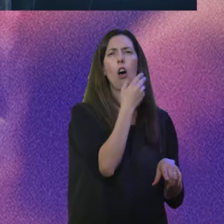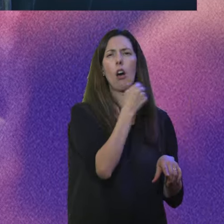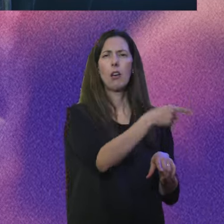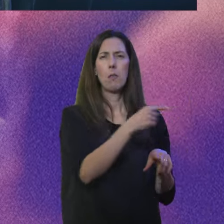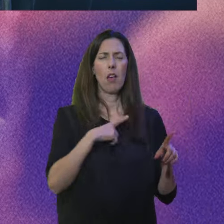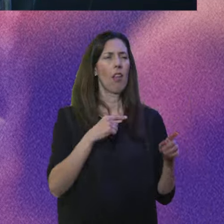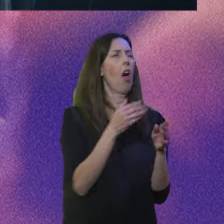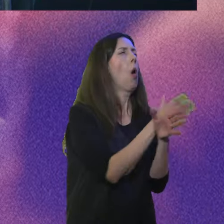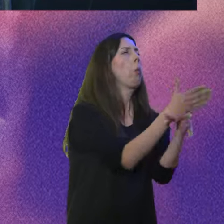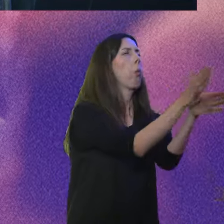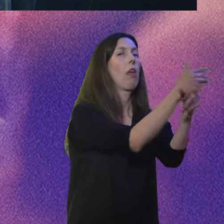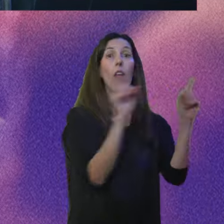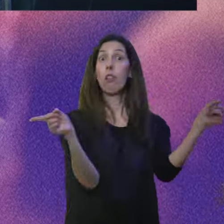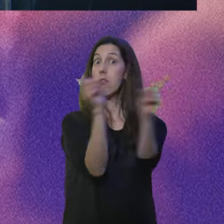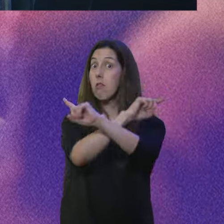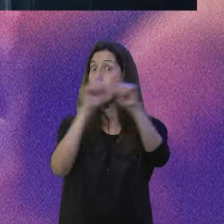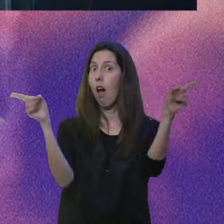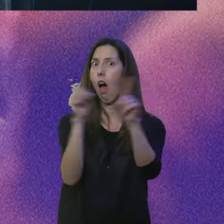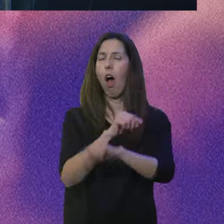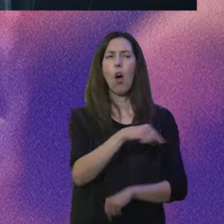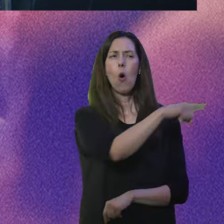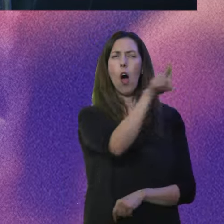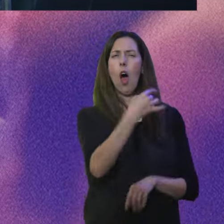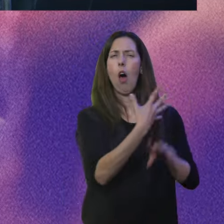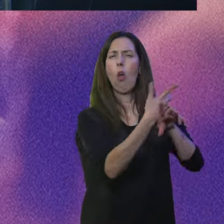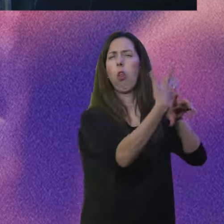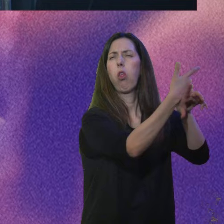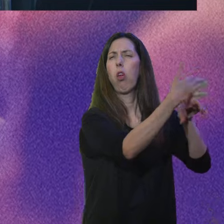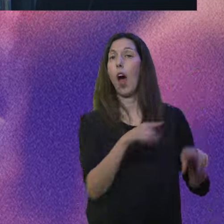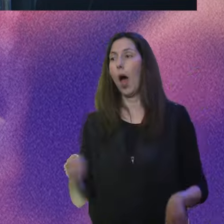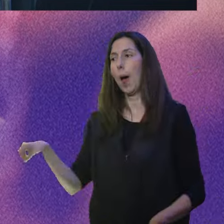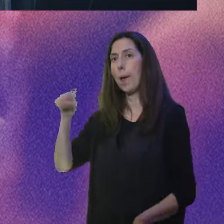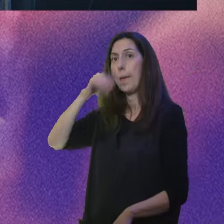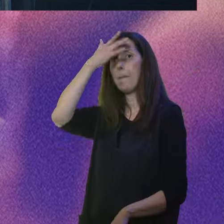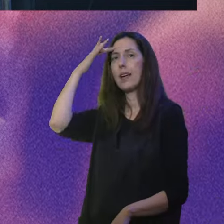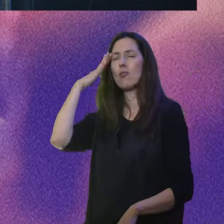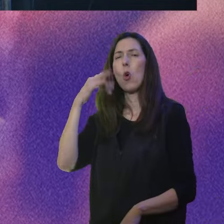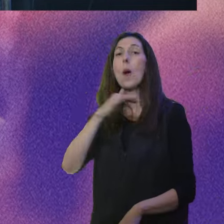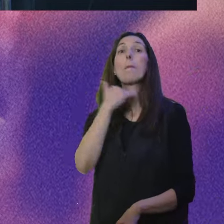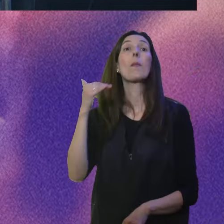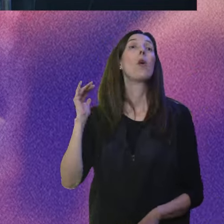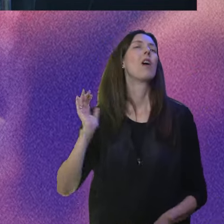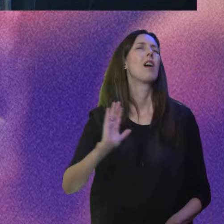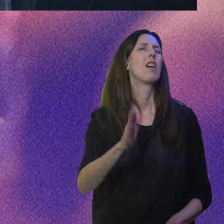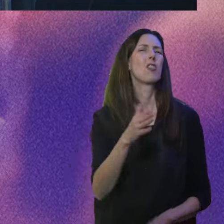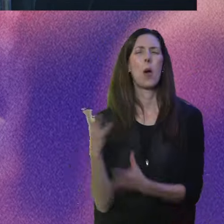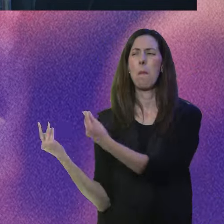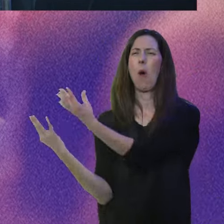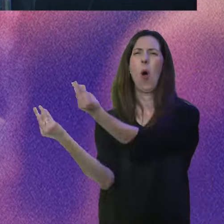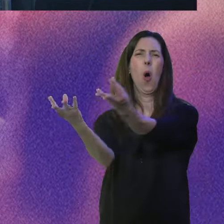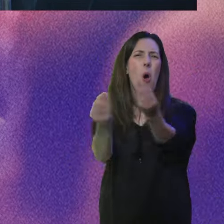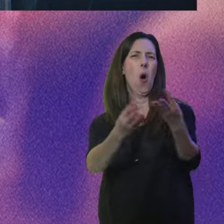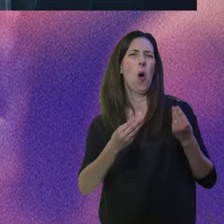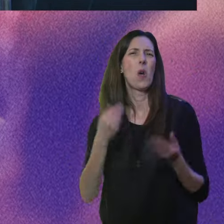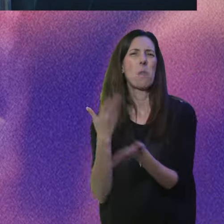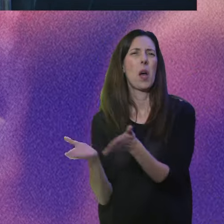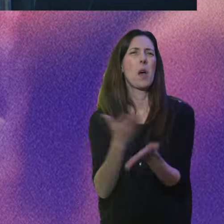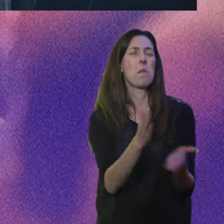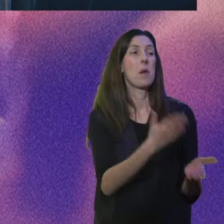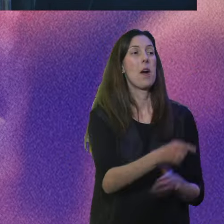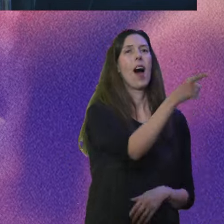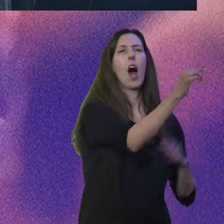tais veredas. Muitos foram as suas vítimas. Os que ela matou são uma grande multidão. A casa dela